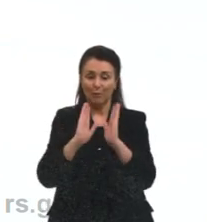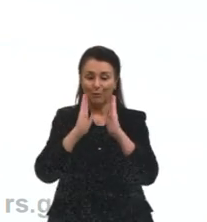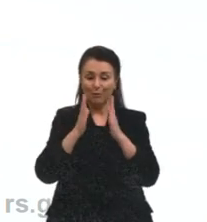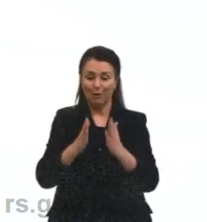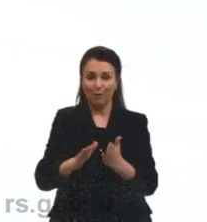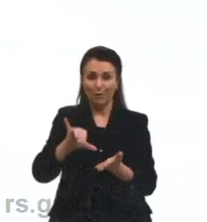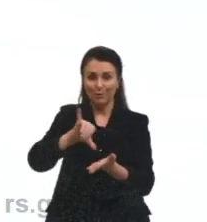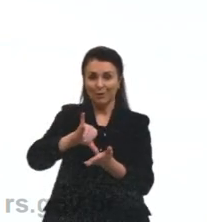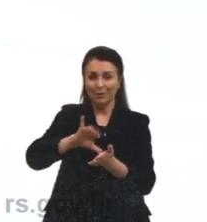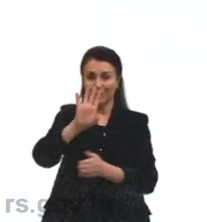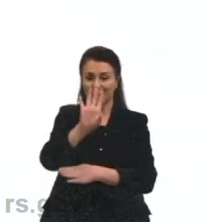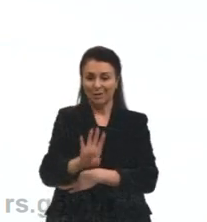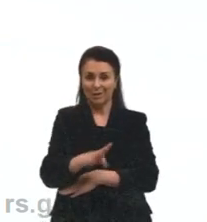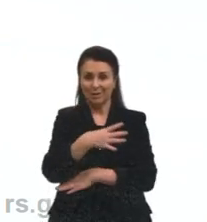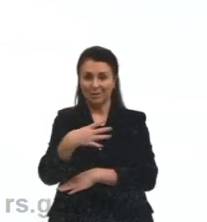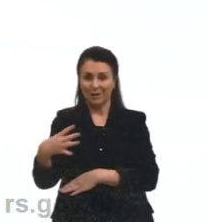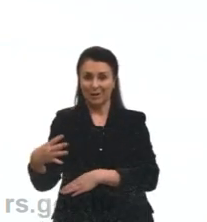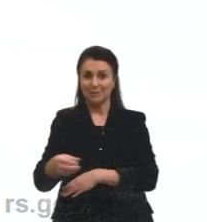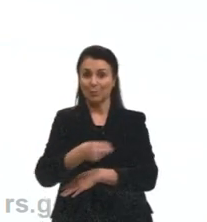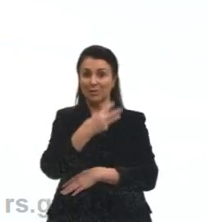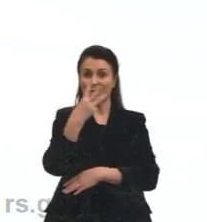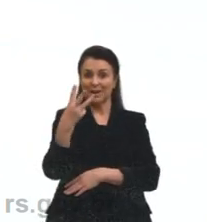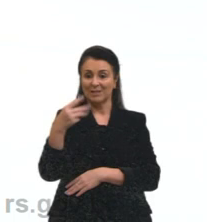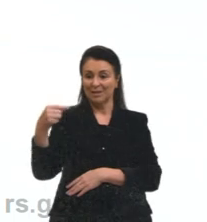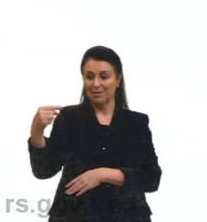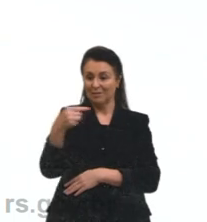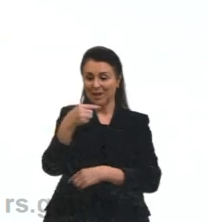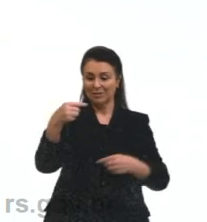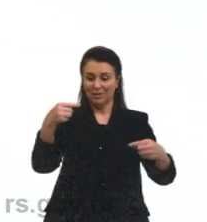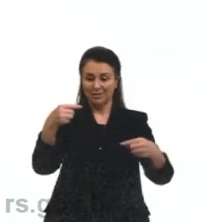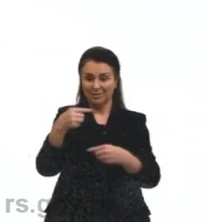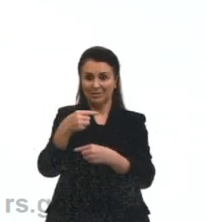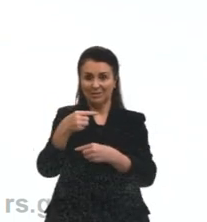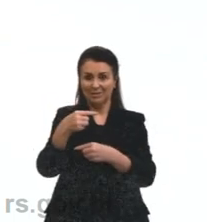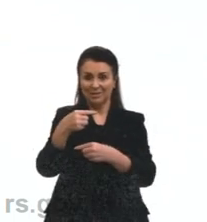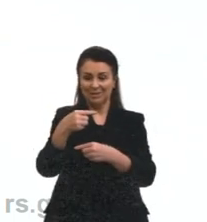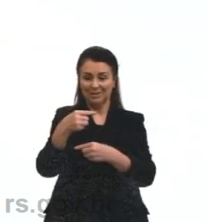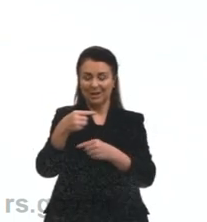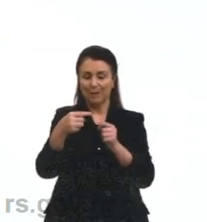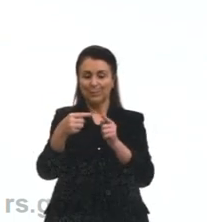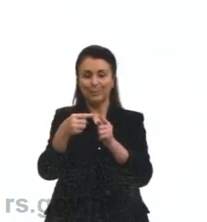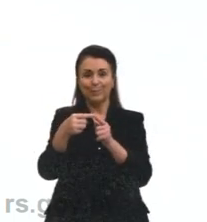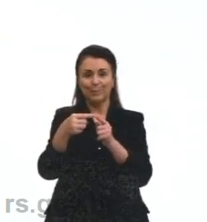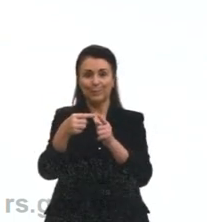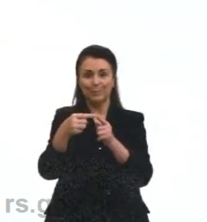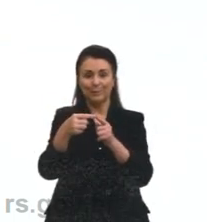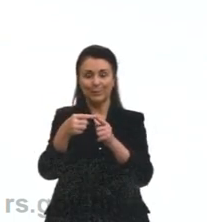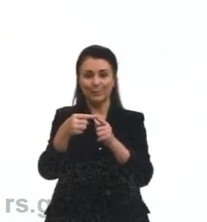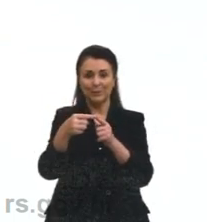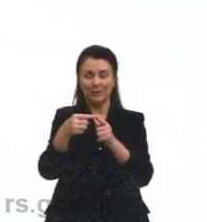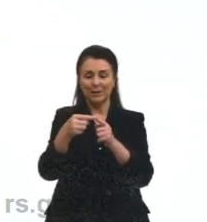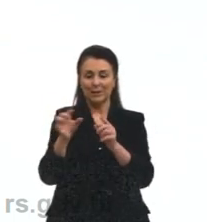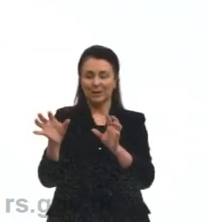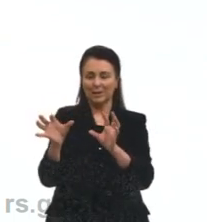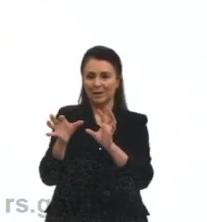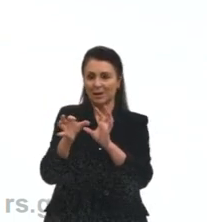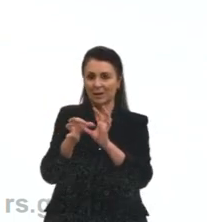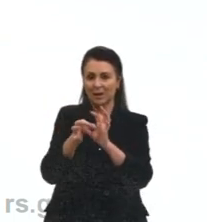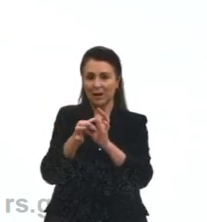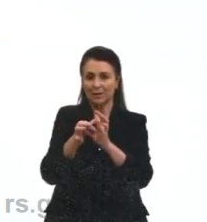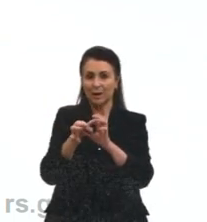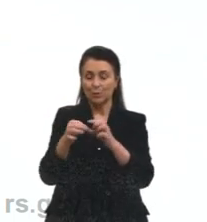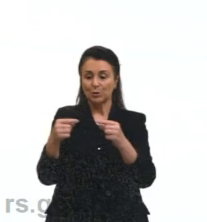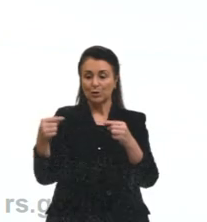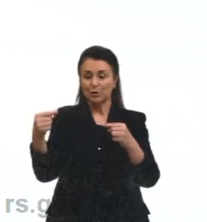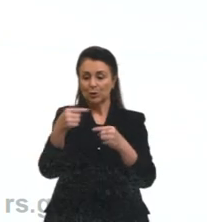das três festas as três Flechas elas vão as pontinhas da da certas né Elas vão ter que estar ligada para o mesmo